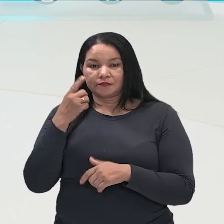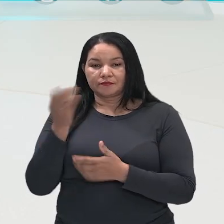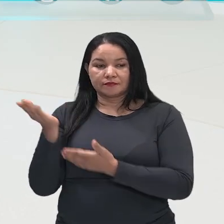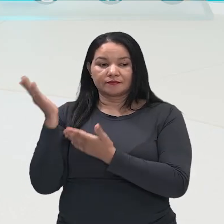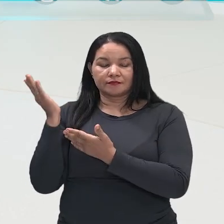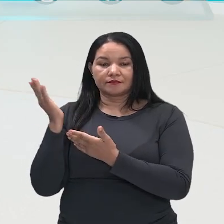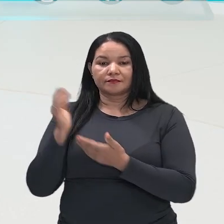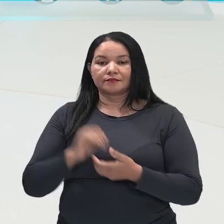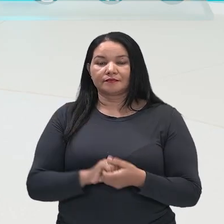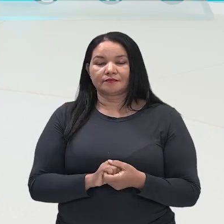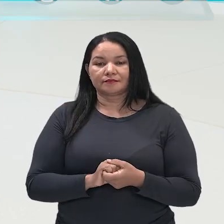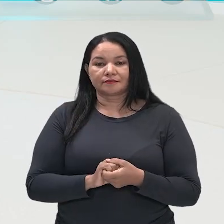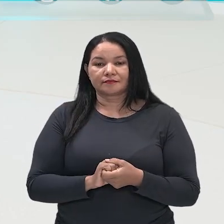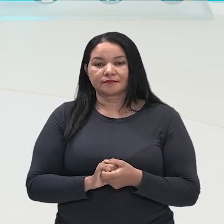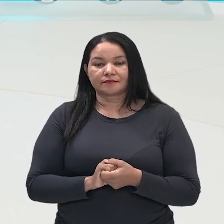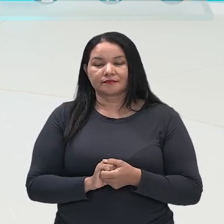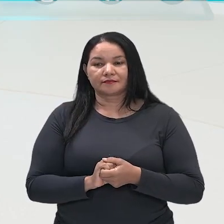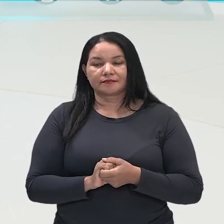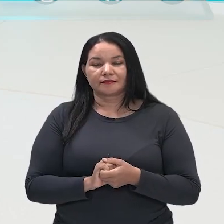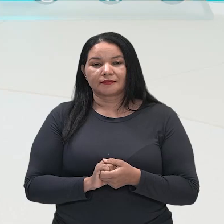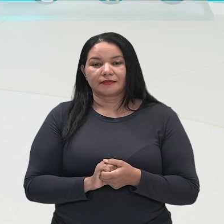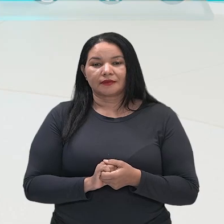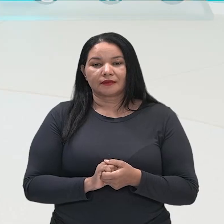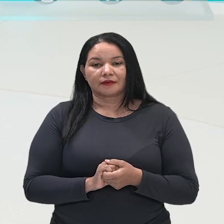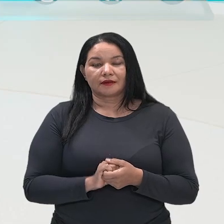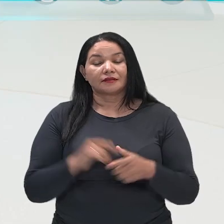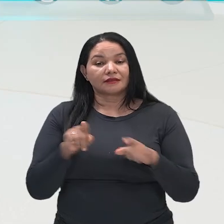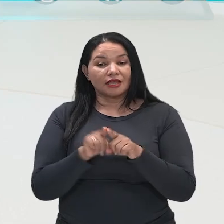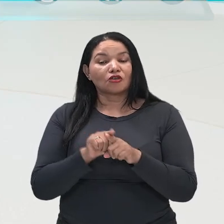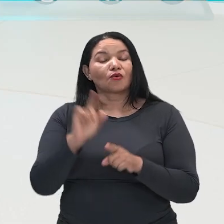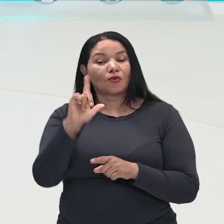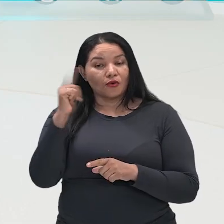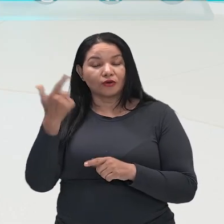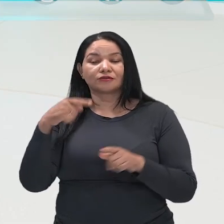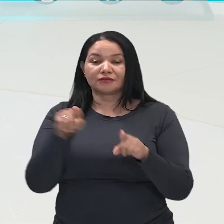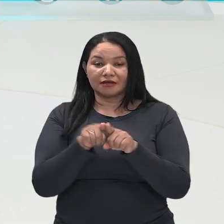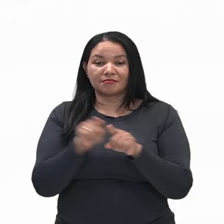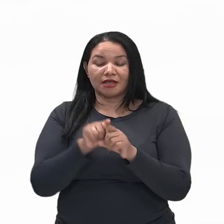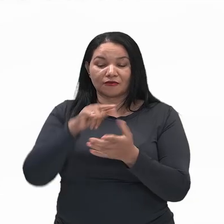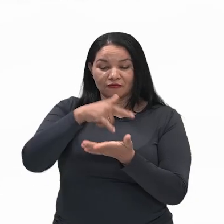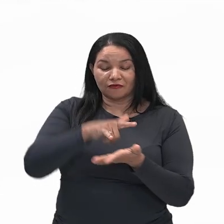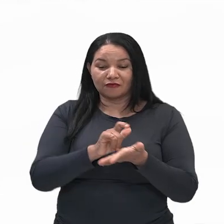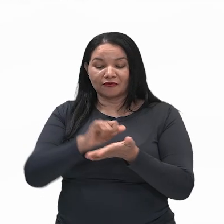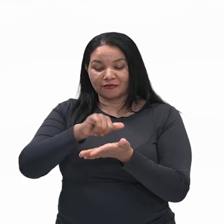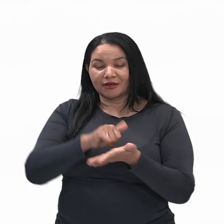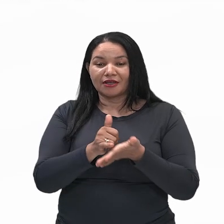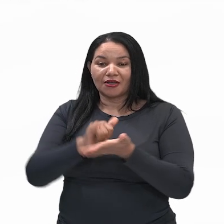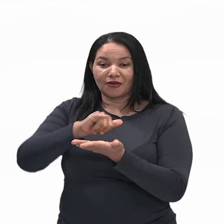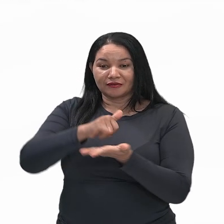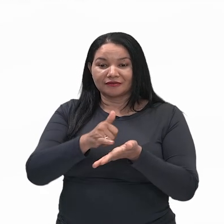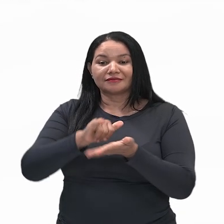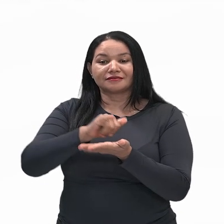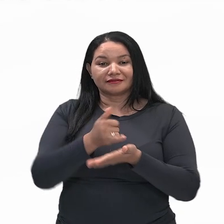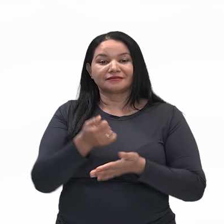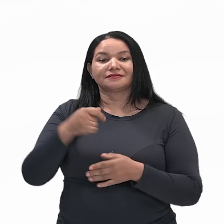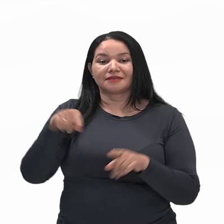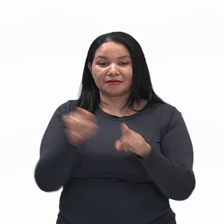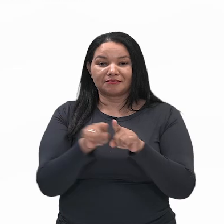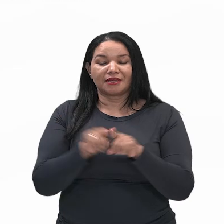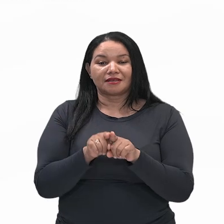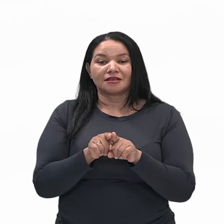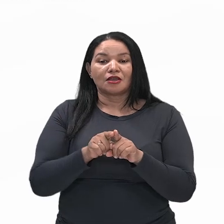Boi. Mas falando sobre o Bumba Meu Boi, nós temos também o Boi Bumbá. Vamos ver? Então, o Festival Folclórico